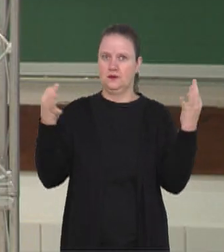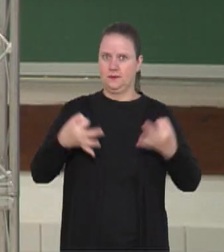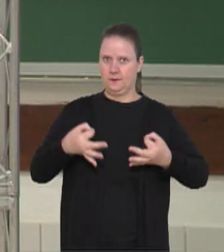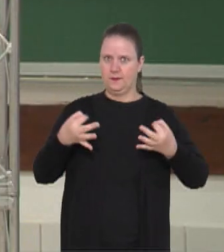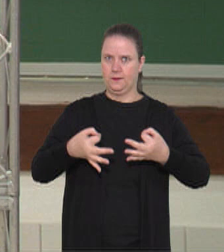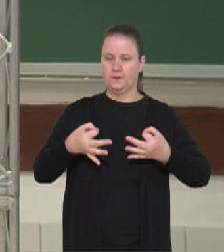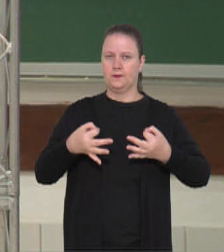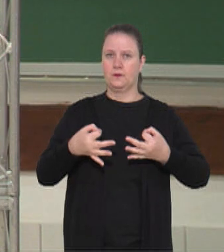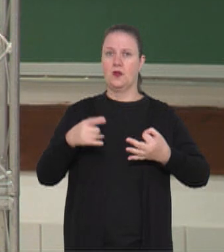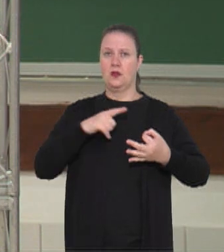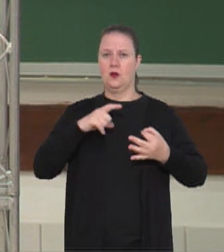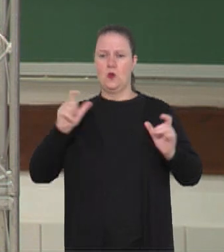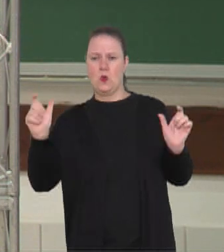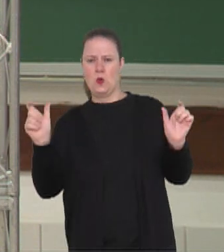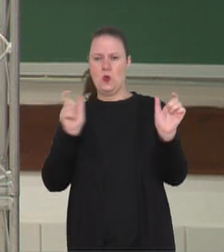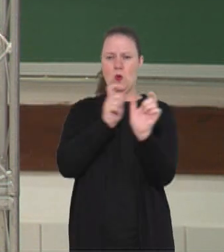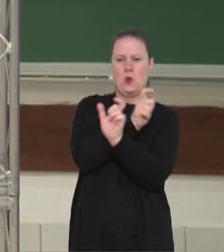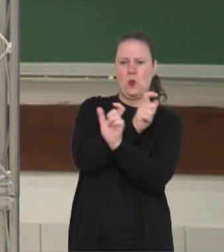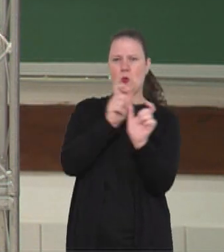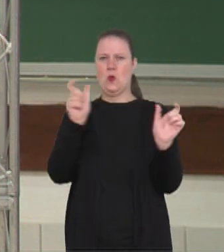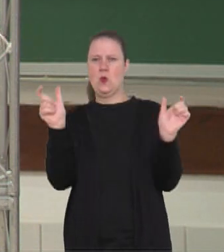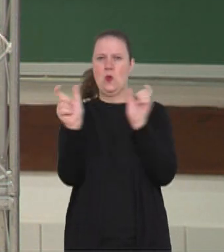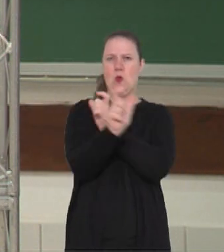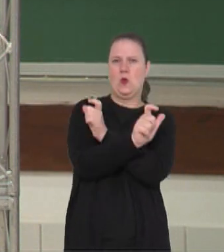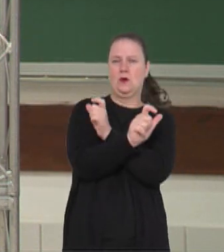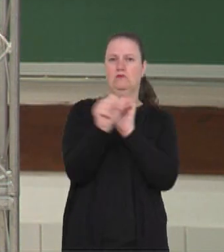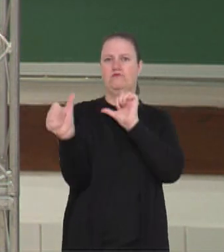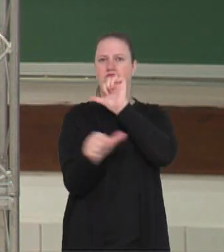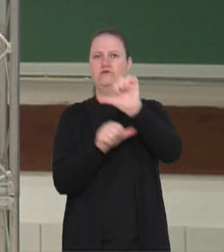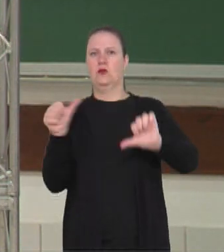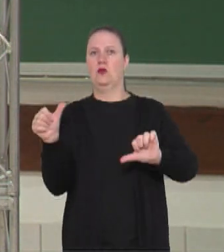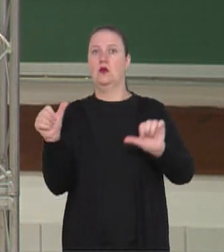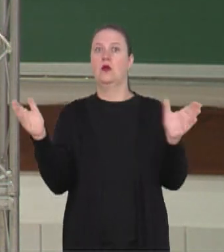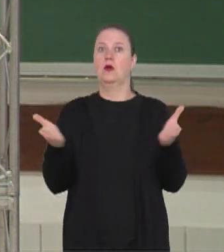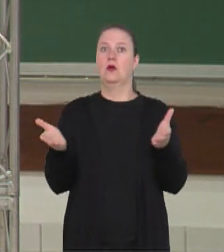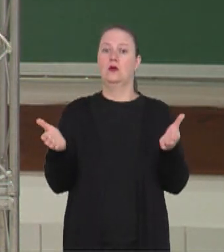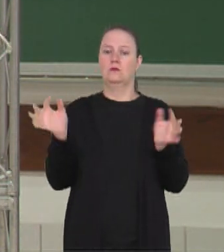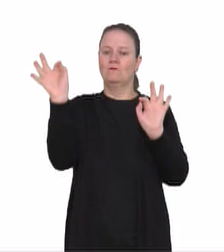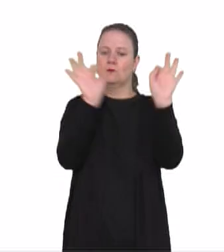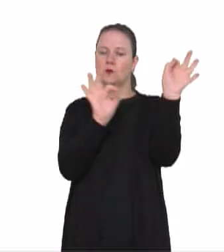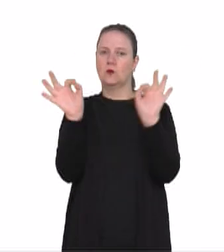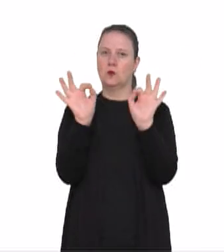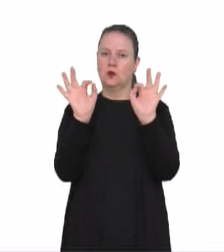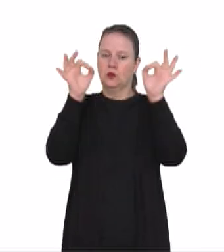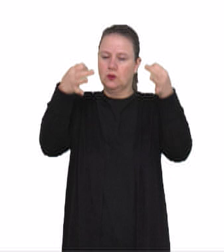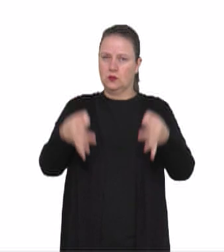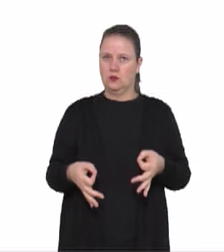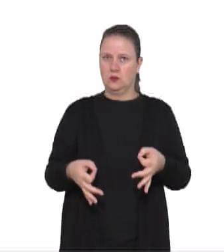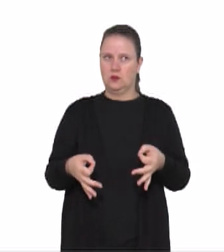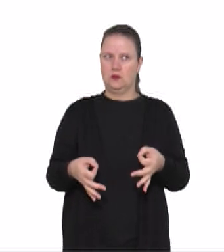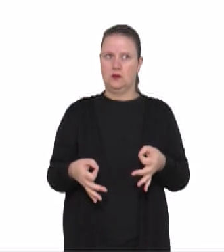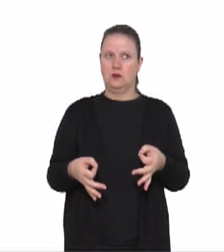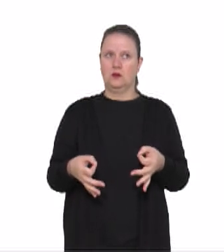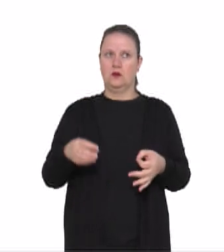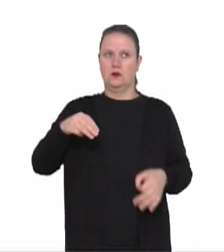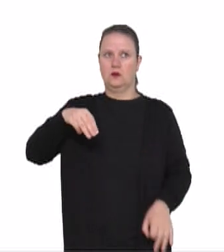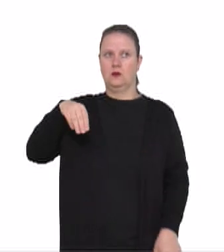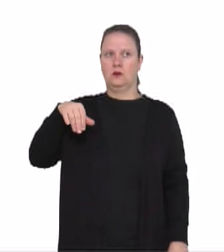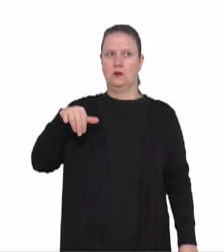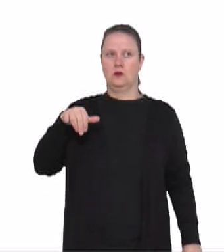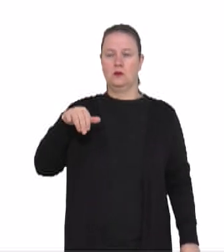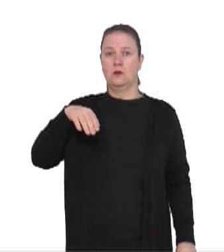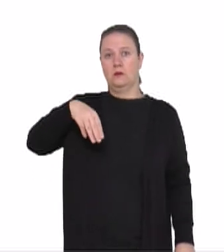fora de ordem. Todas fora de ordem, vocês têm que colocar elas em ordem. As palavras são me, eu ou me, to,